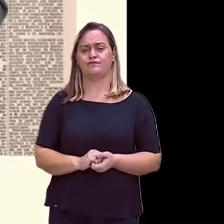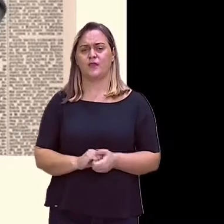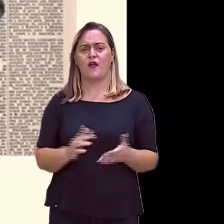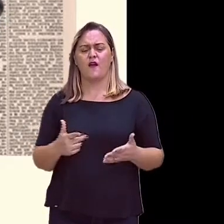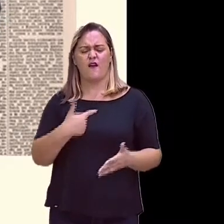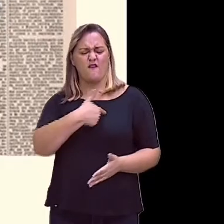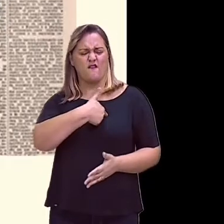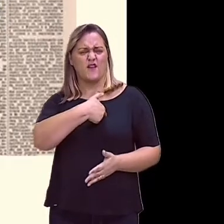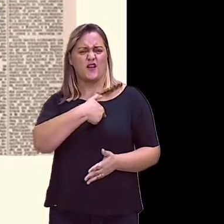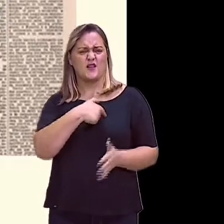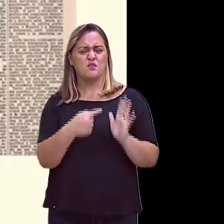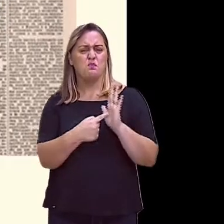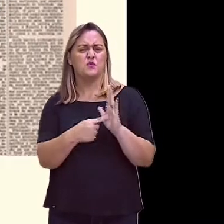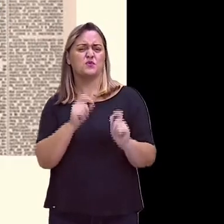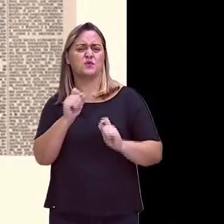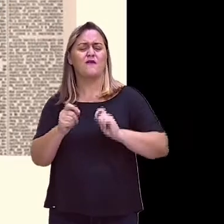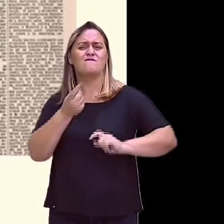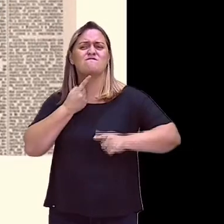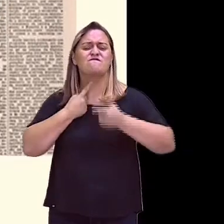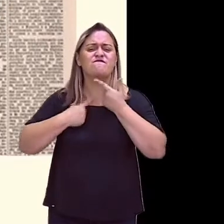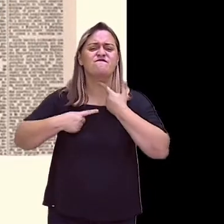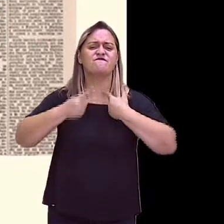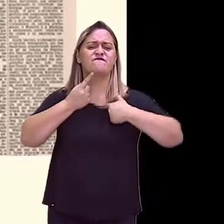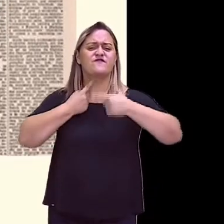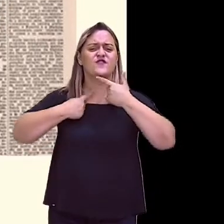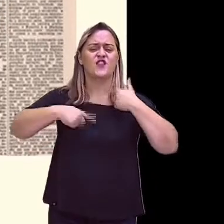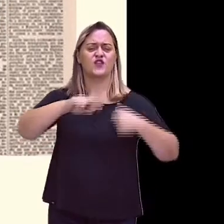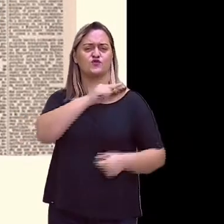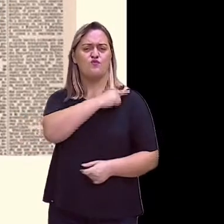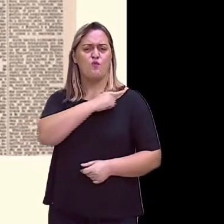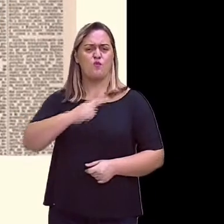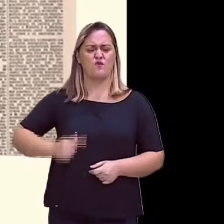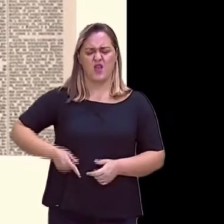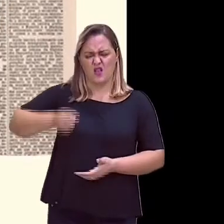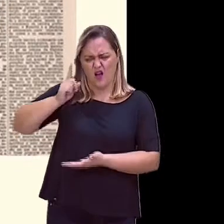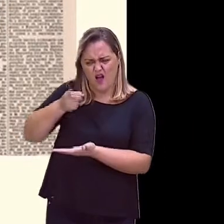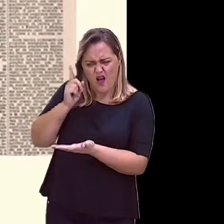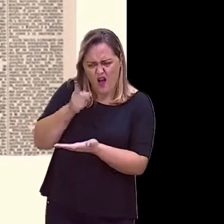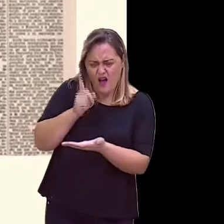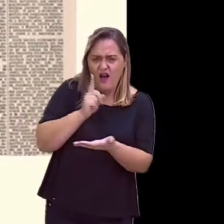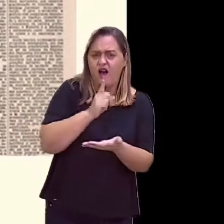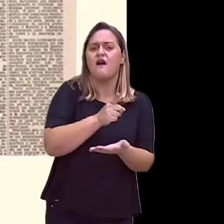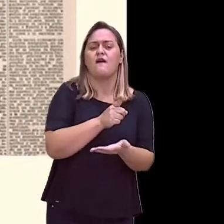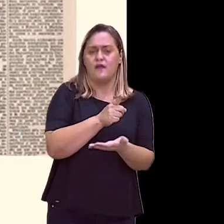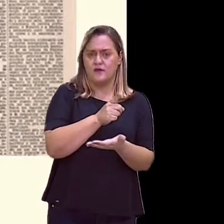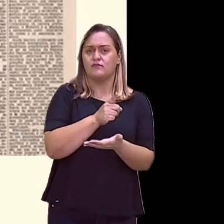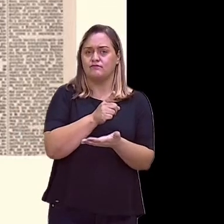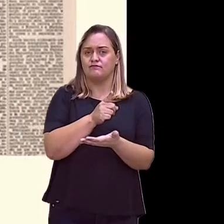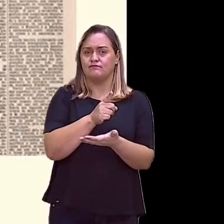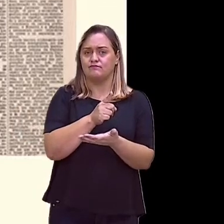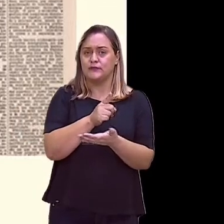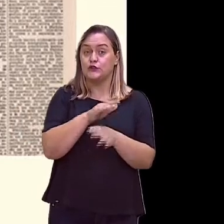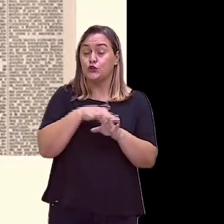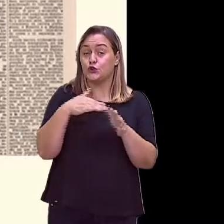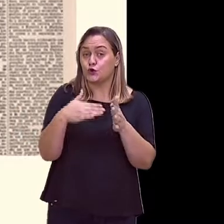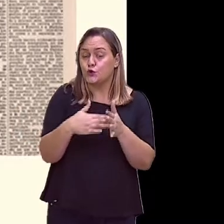Vargas demonstrou uma inclinação para o autoritarismo e para a centralização do